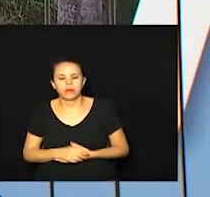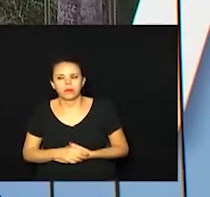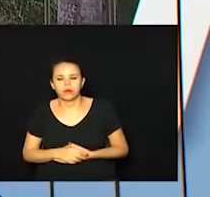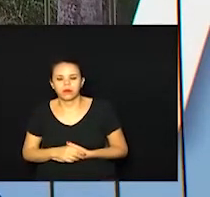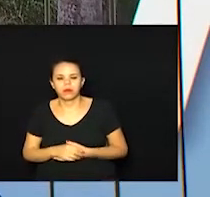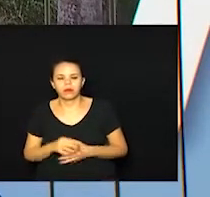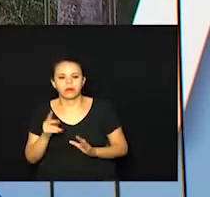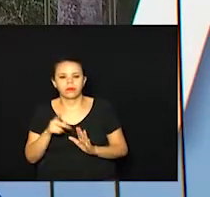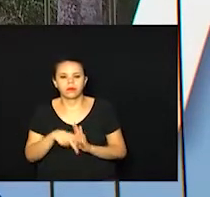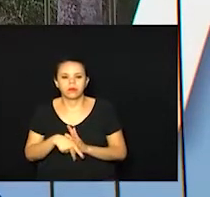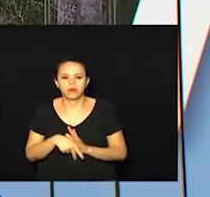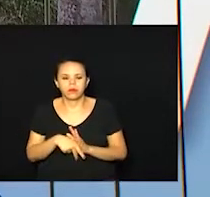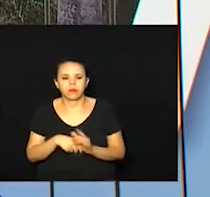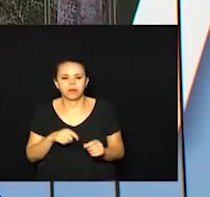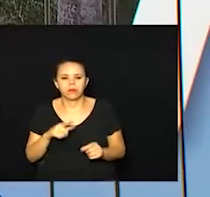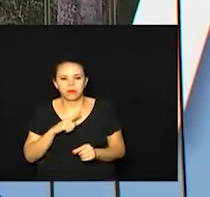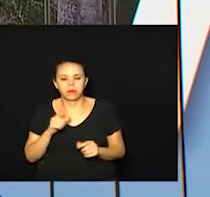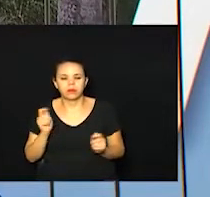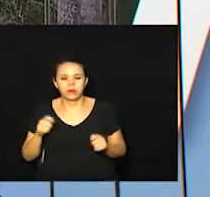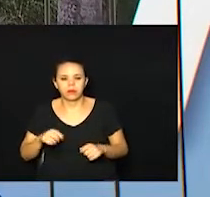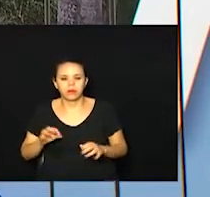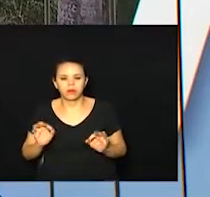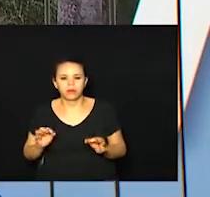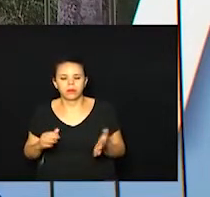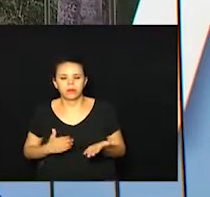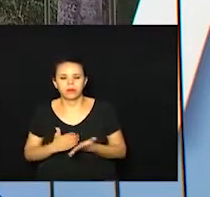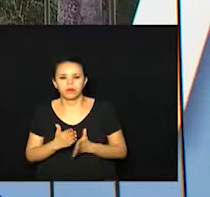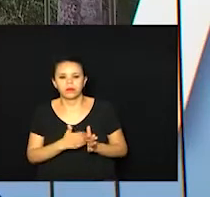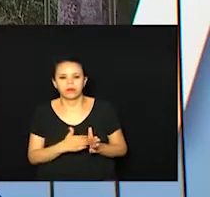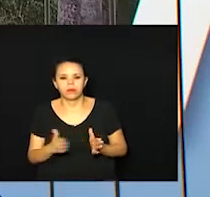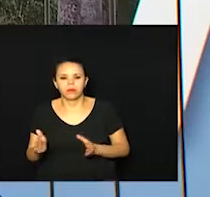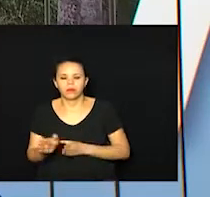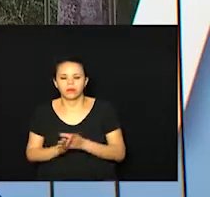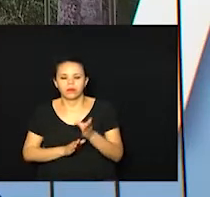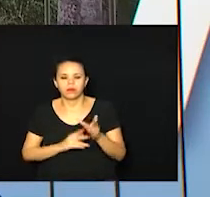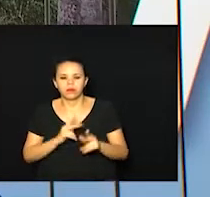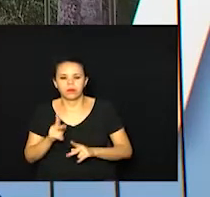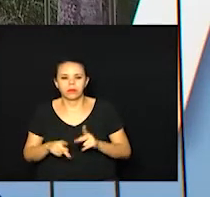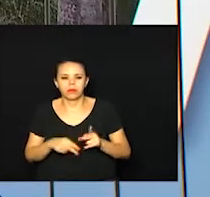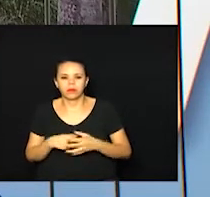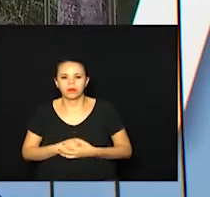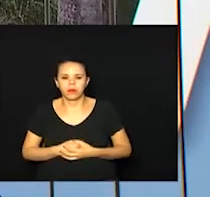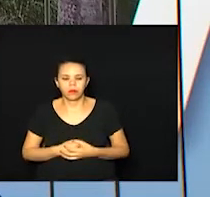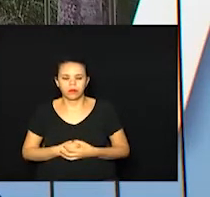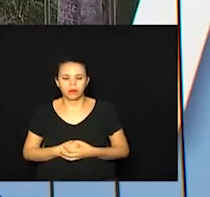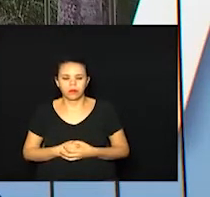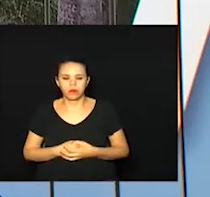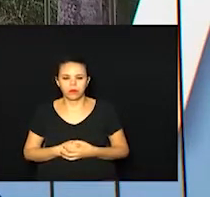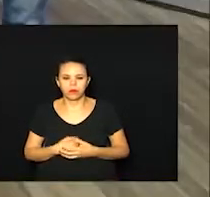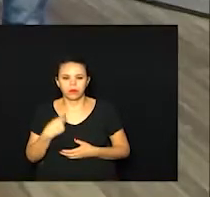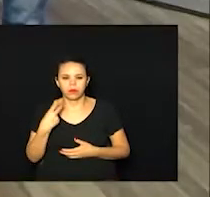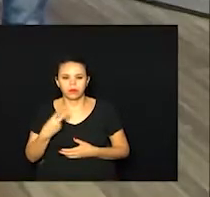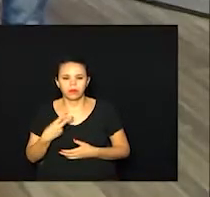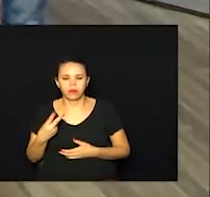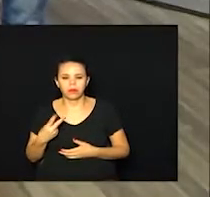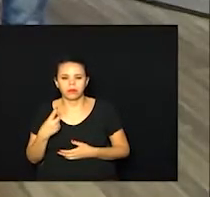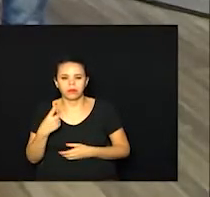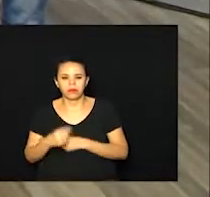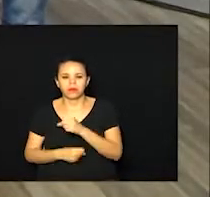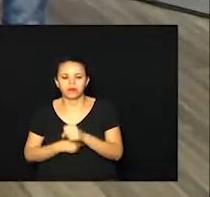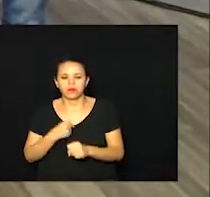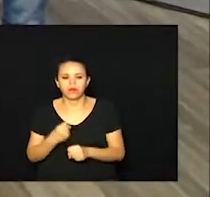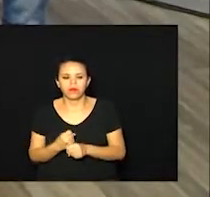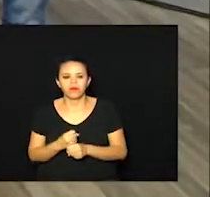o projeto e que tem dado certo nessa orientação para as pessoas. Vereador, neste um ano,